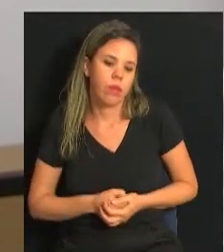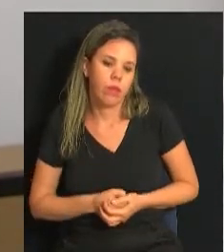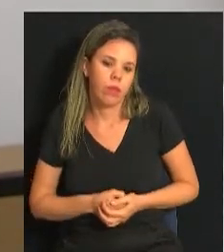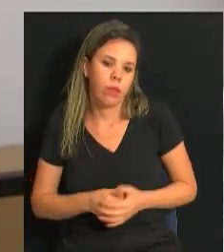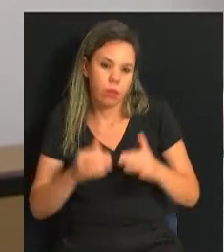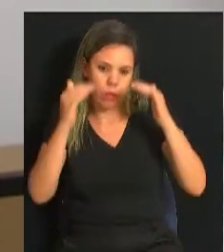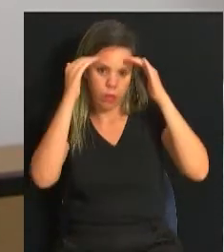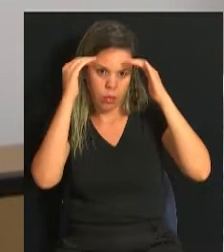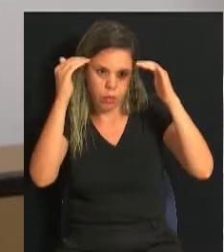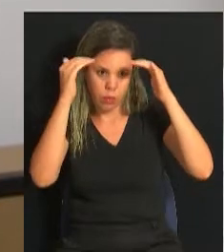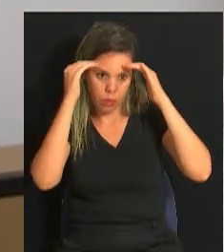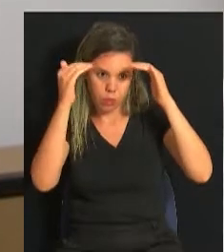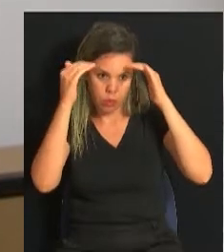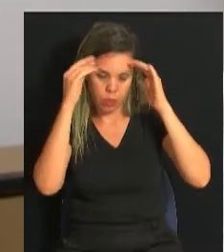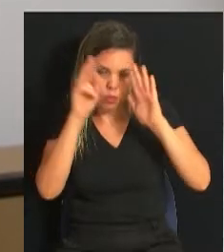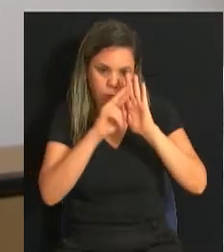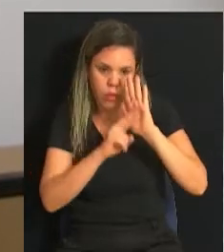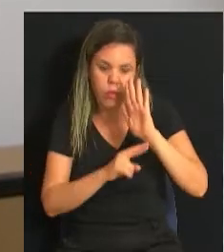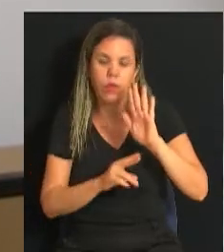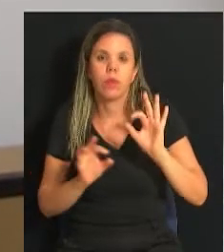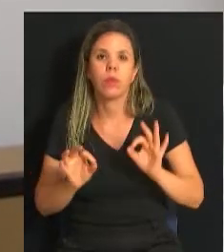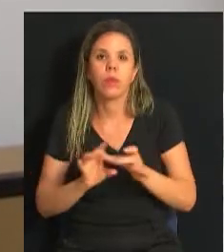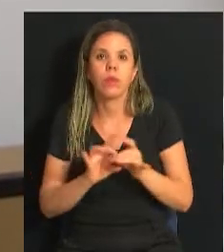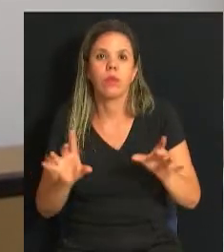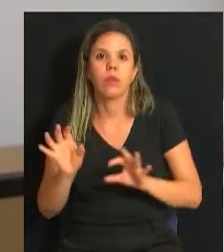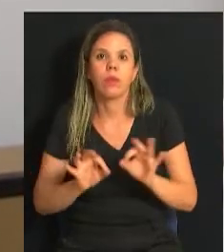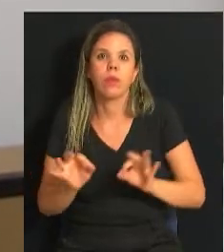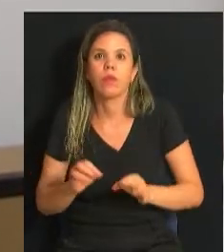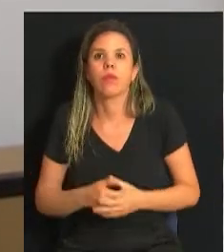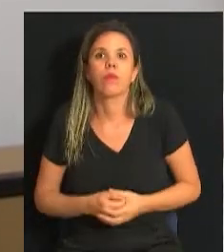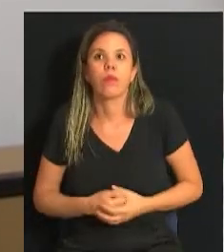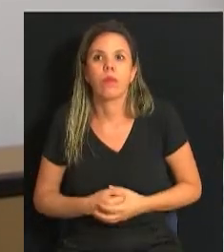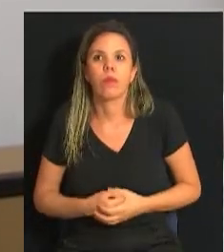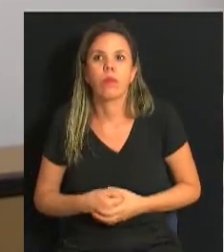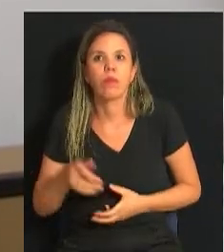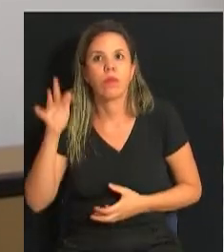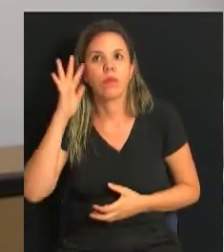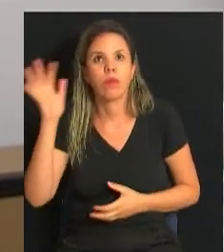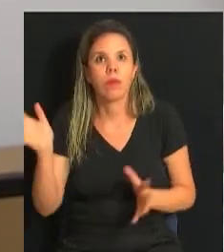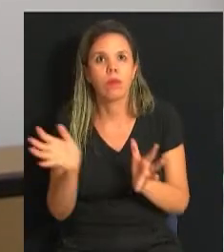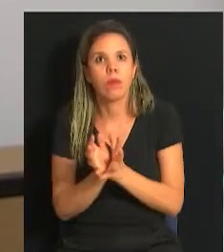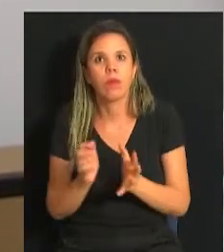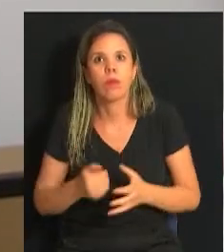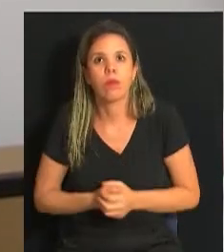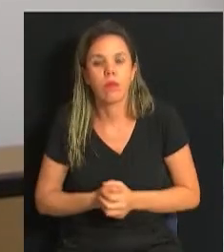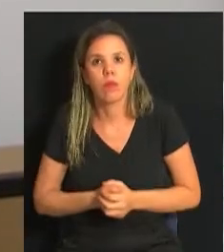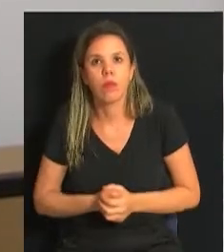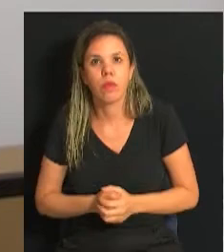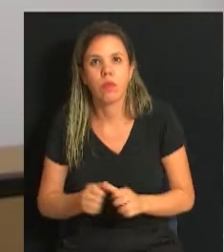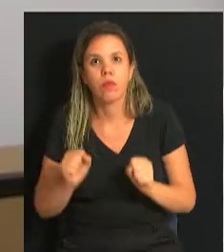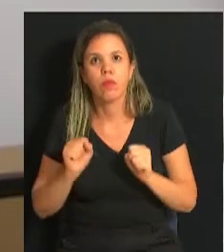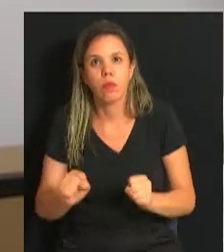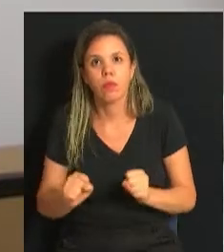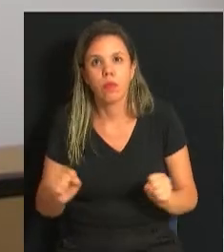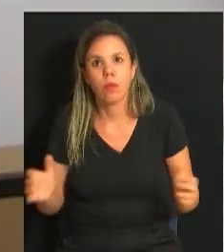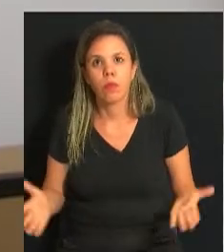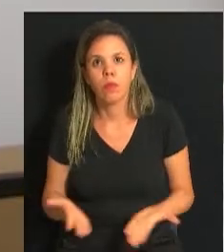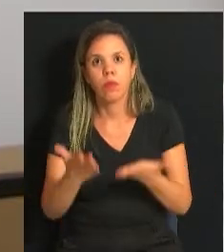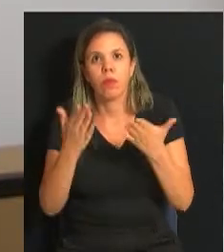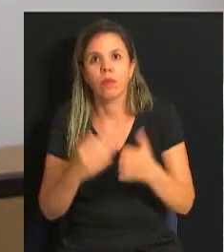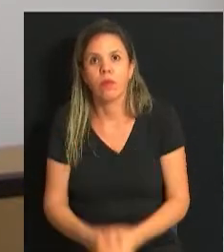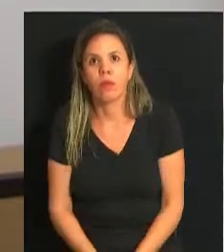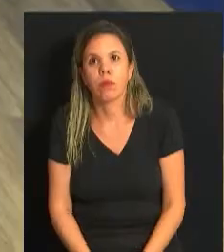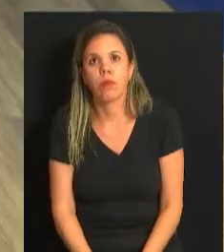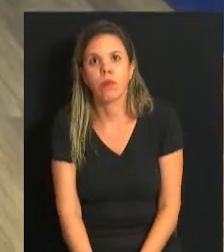obedeça alguns critérios que permite o planejamento Eu imagino que a comissão ela pode contribuir com